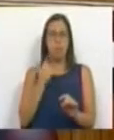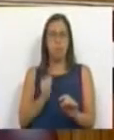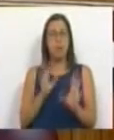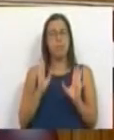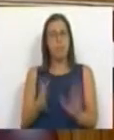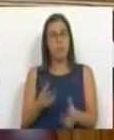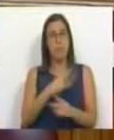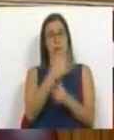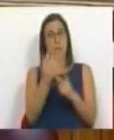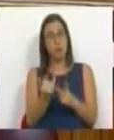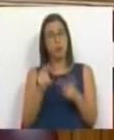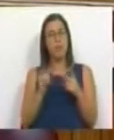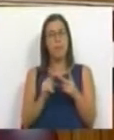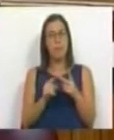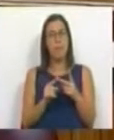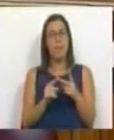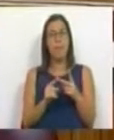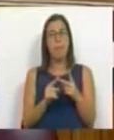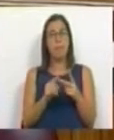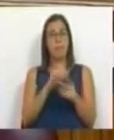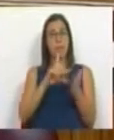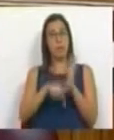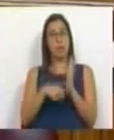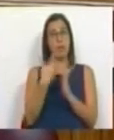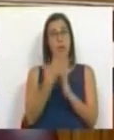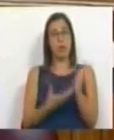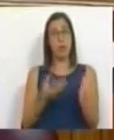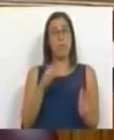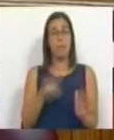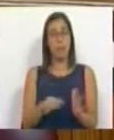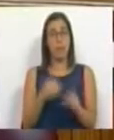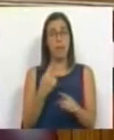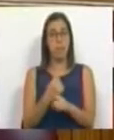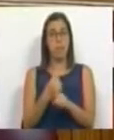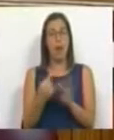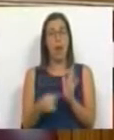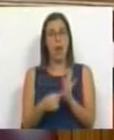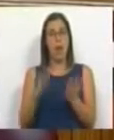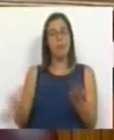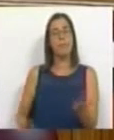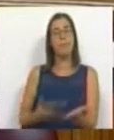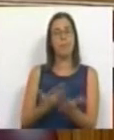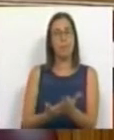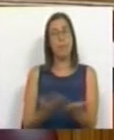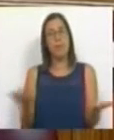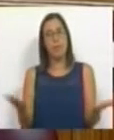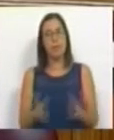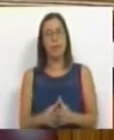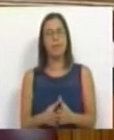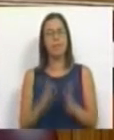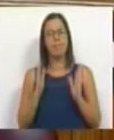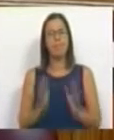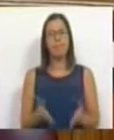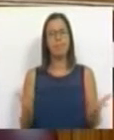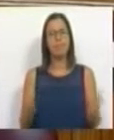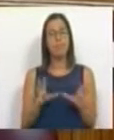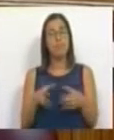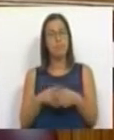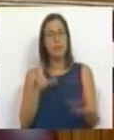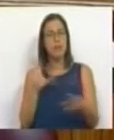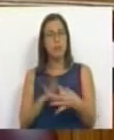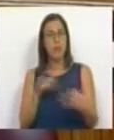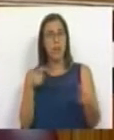esta segunda dimensão é a que também consta do projeto de resolução que o PCP aqui apresenta, e, portanto, é necessário um